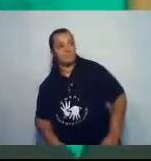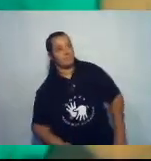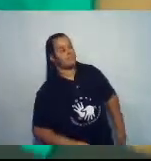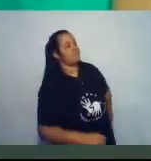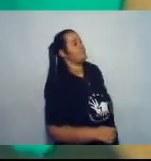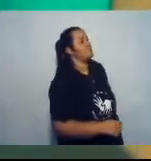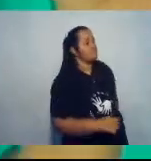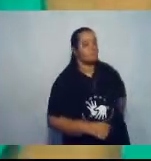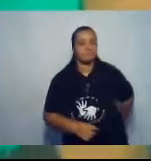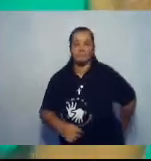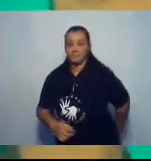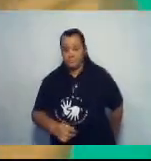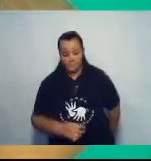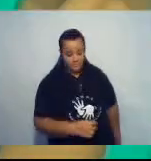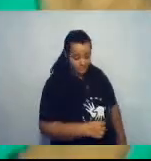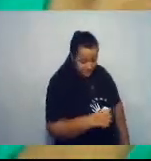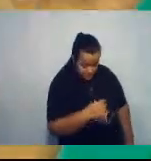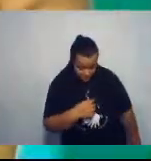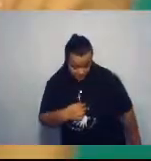Chora,